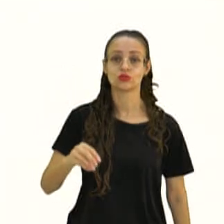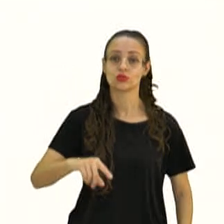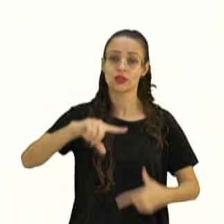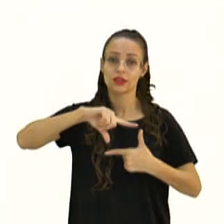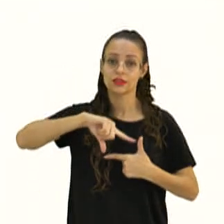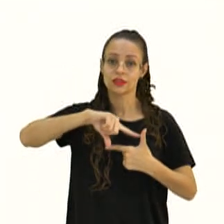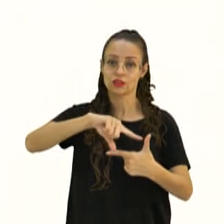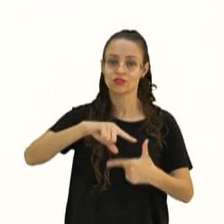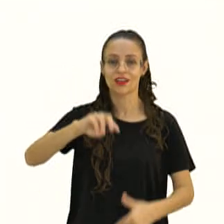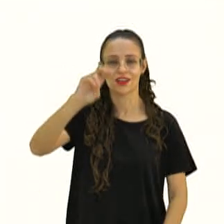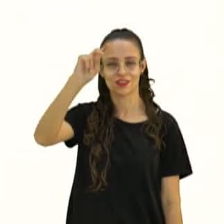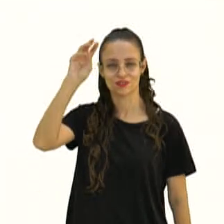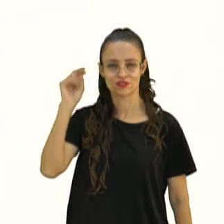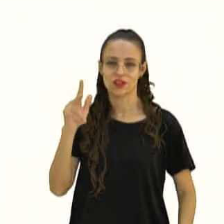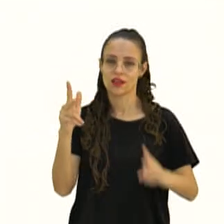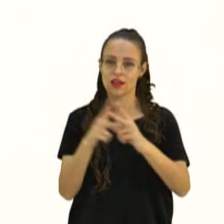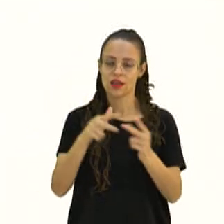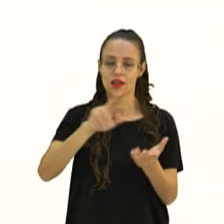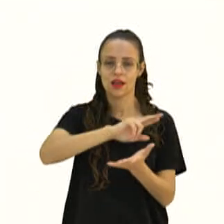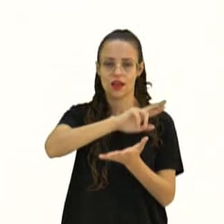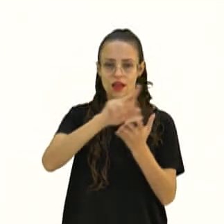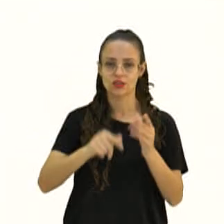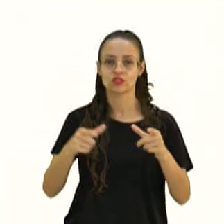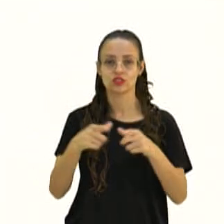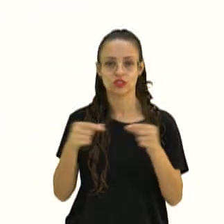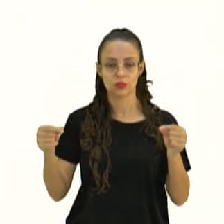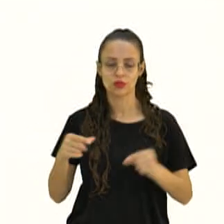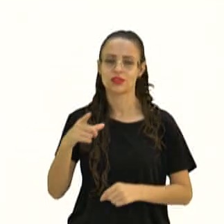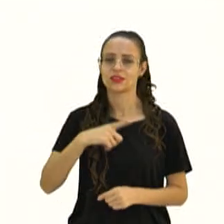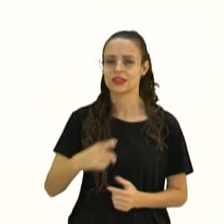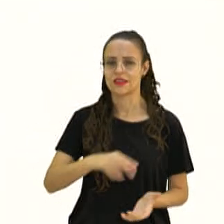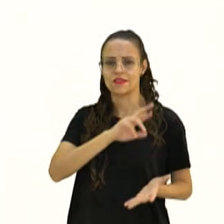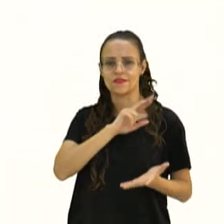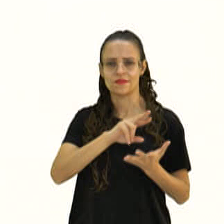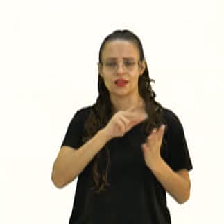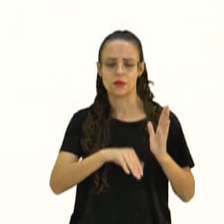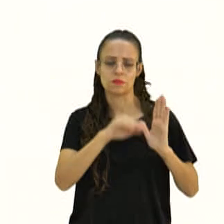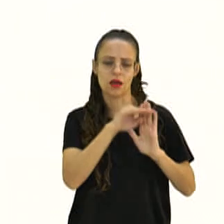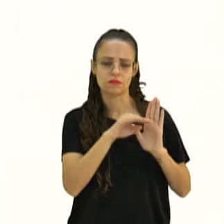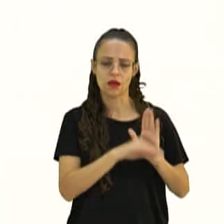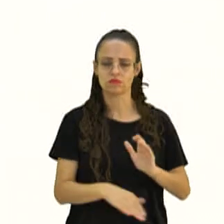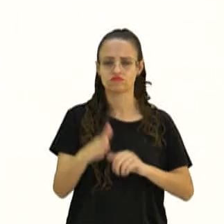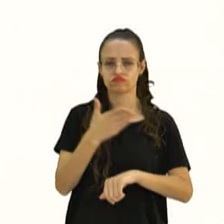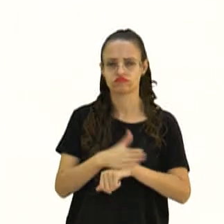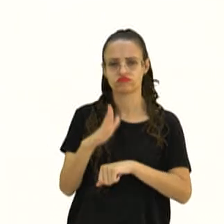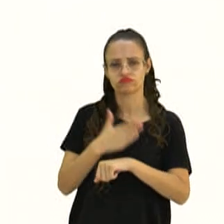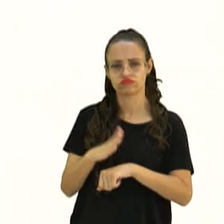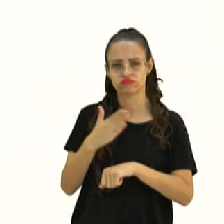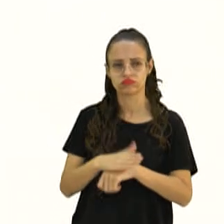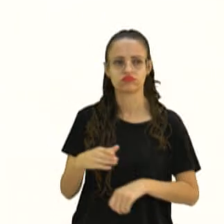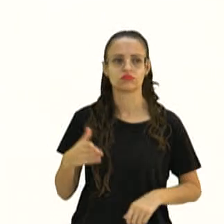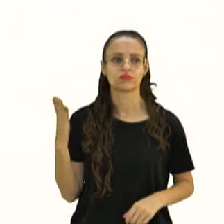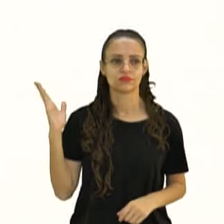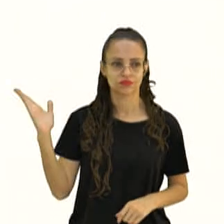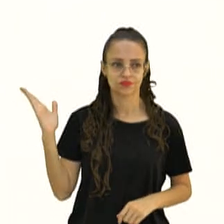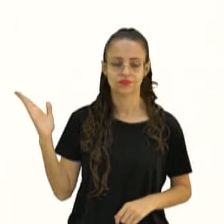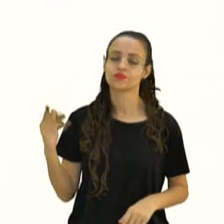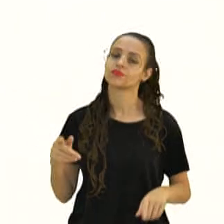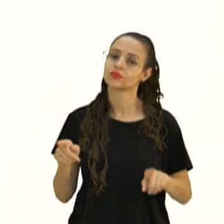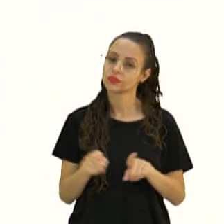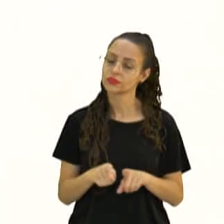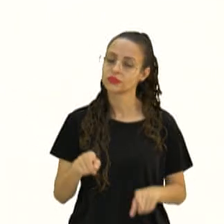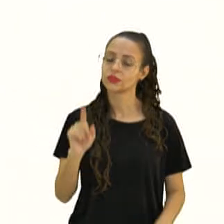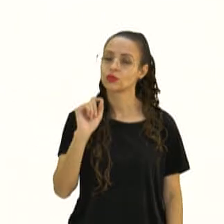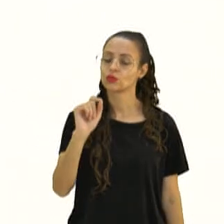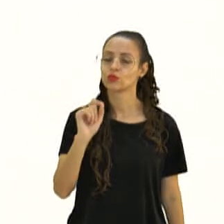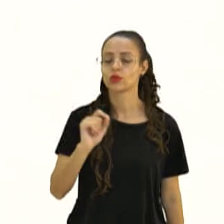marcial japonesa, que engloba arremessos, chaves nas juntas, né, golpes e treinamentos de armas. Então, essa aqui é a ideia do